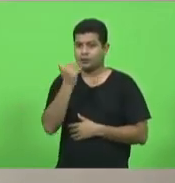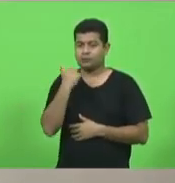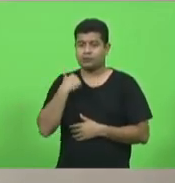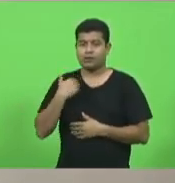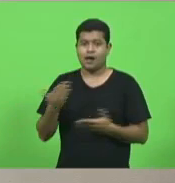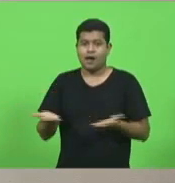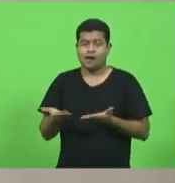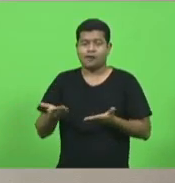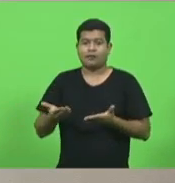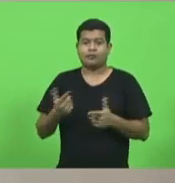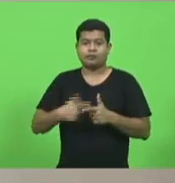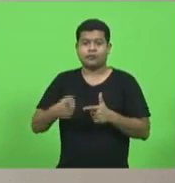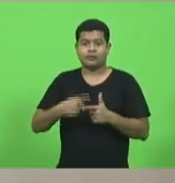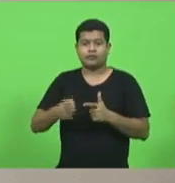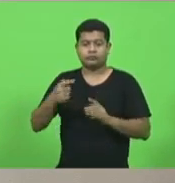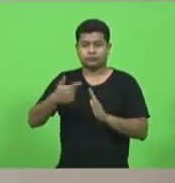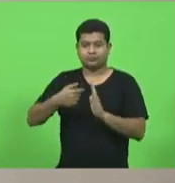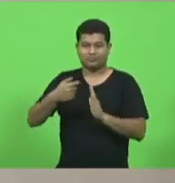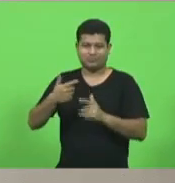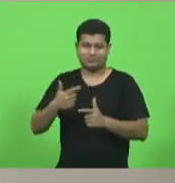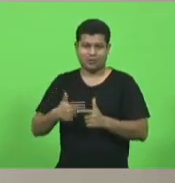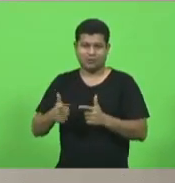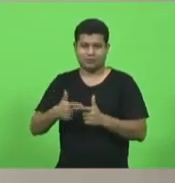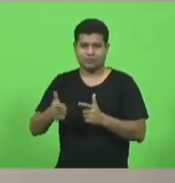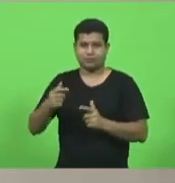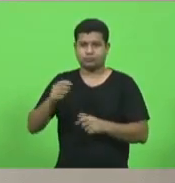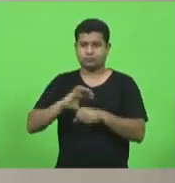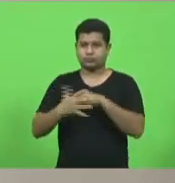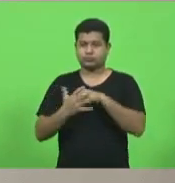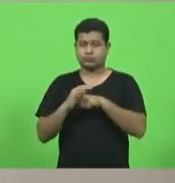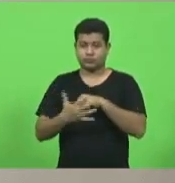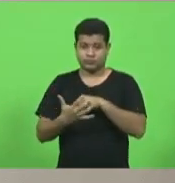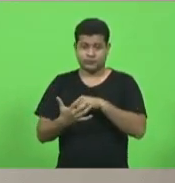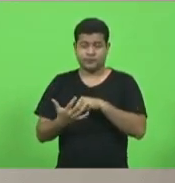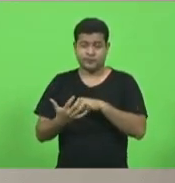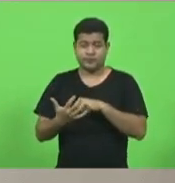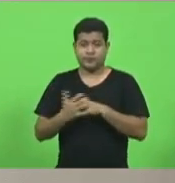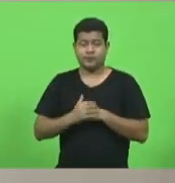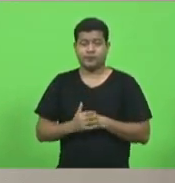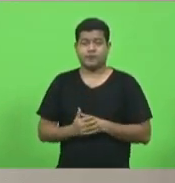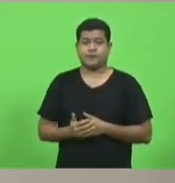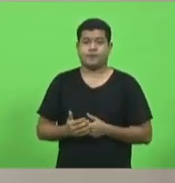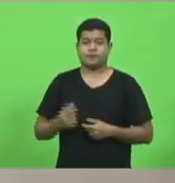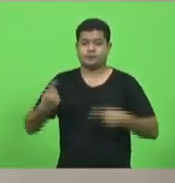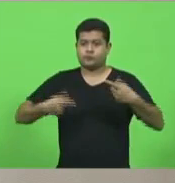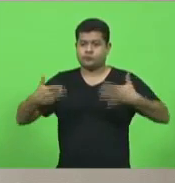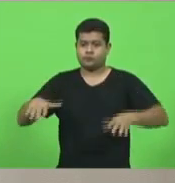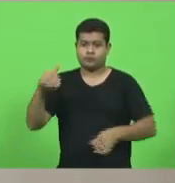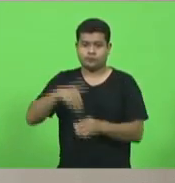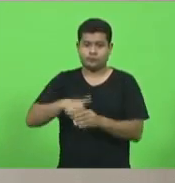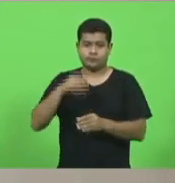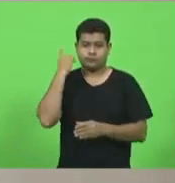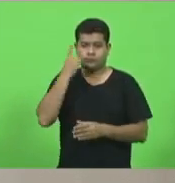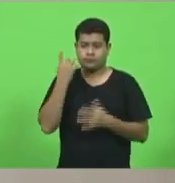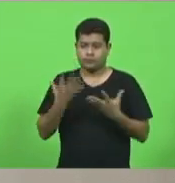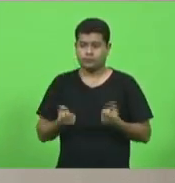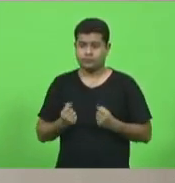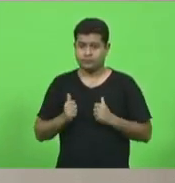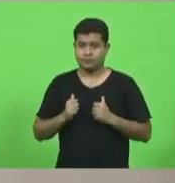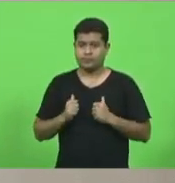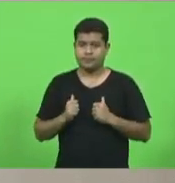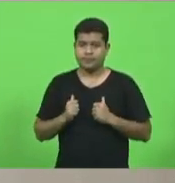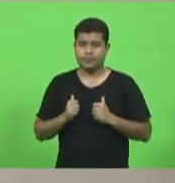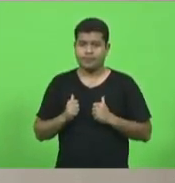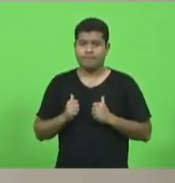da crise causada pela Covid-19. É em discussão. Não havendo quem queira discutir em votação, deputados que aprovam, permaneçam como se